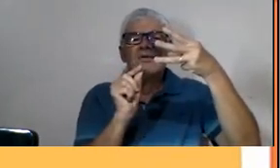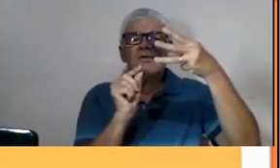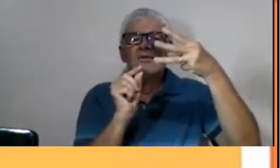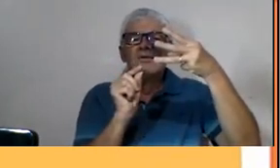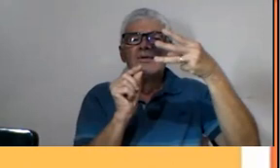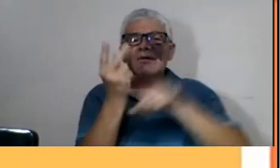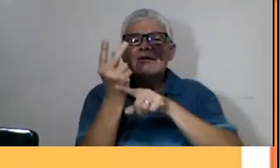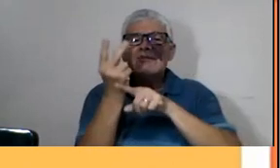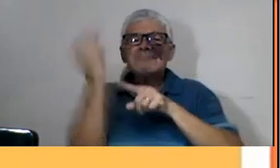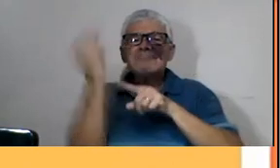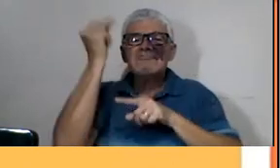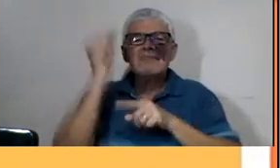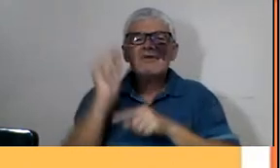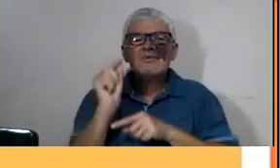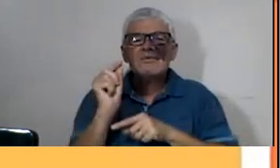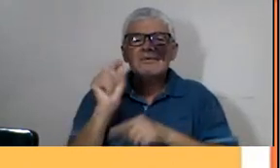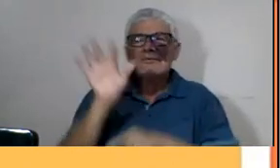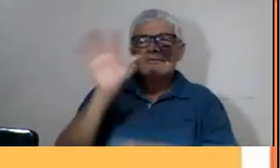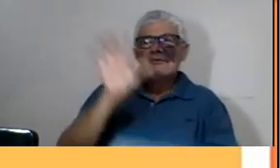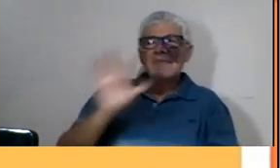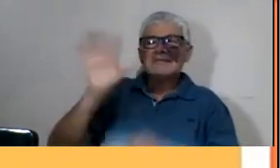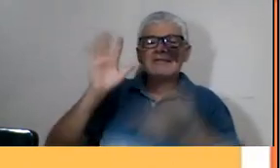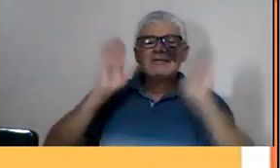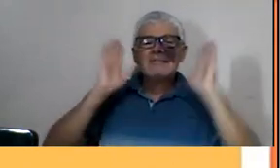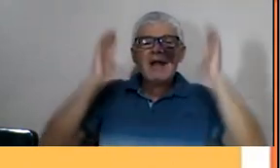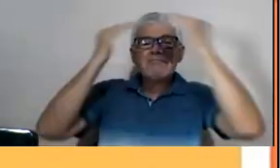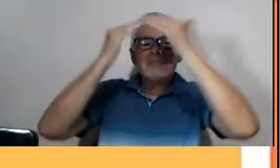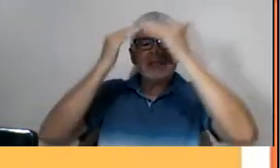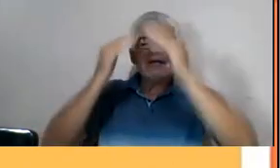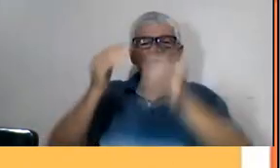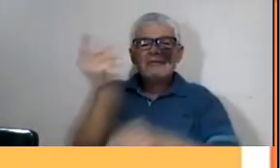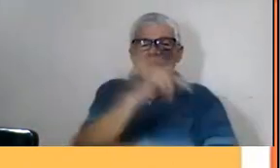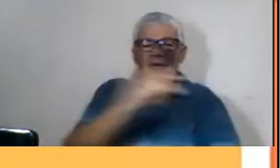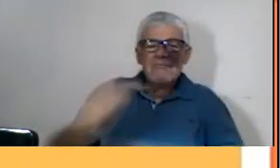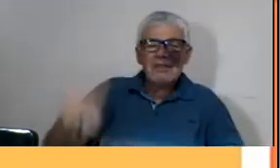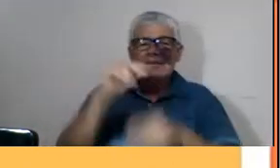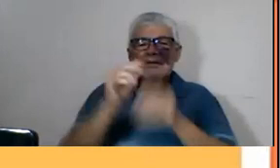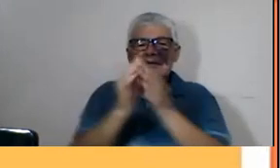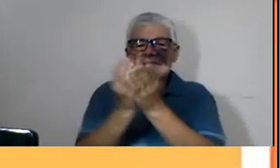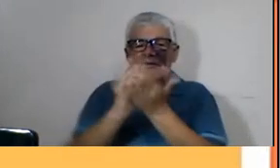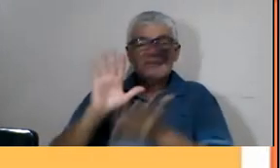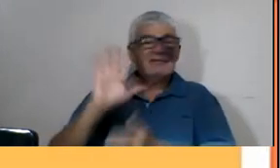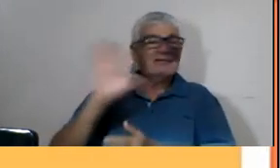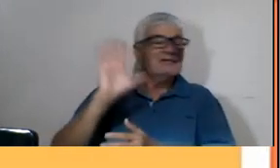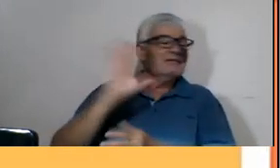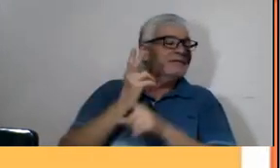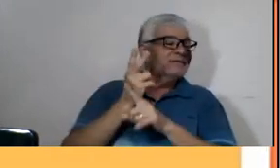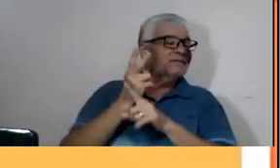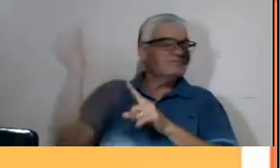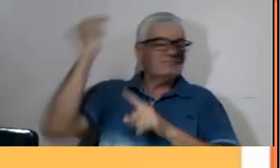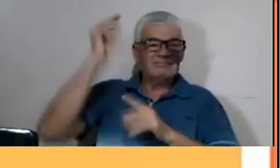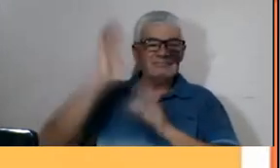batia nas tábuas, né, que tinha da parede do templo, ele era de ouro maciço,